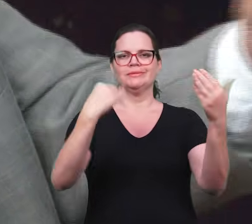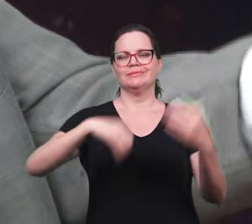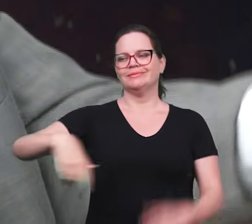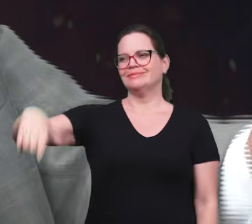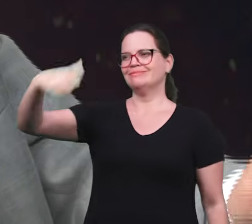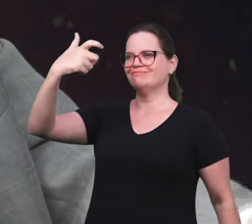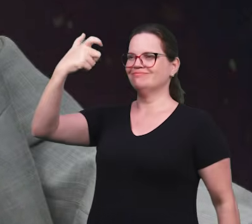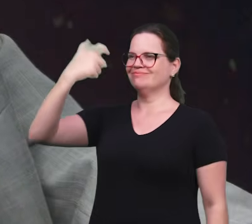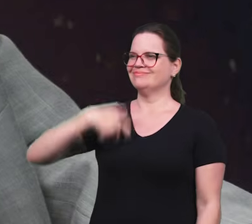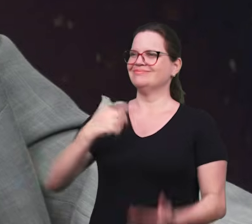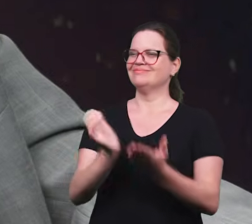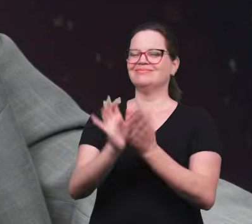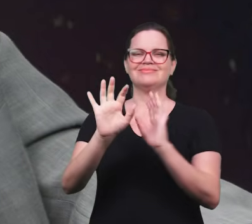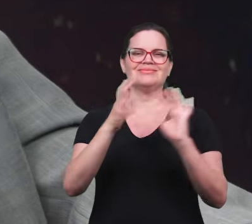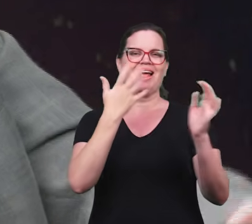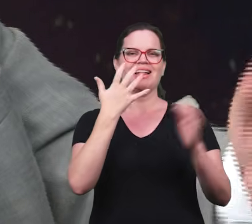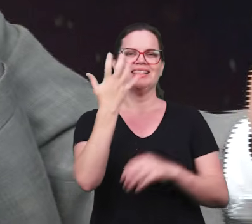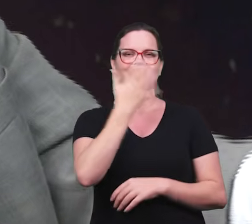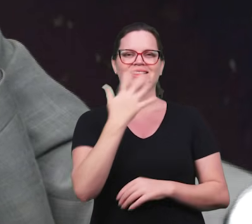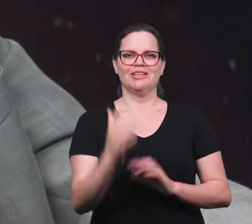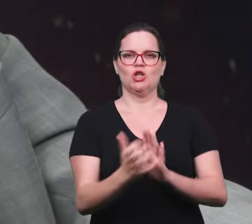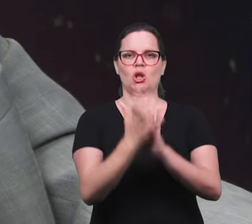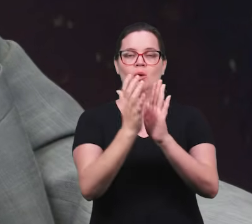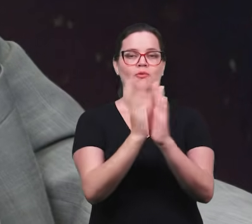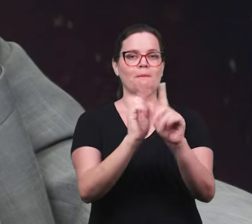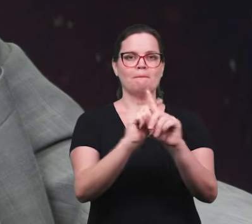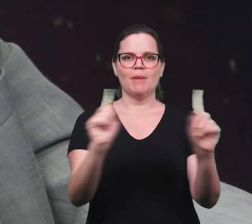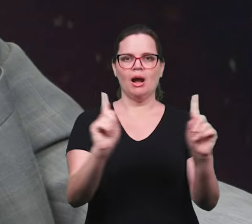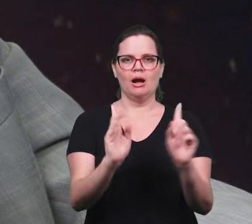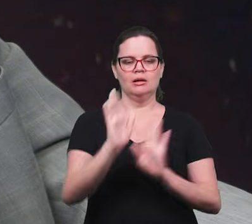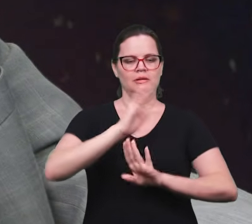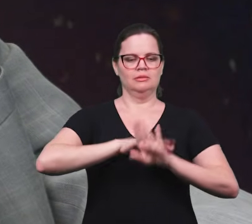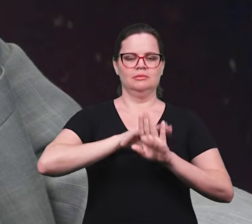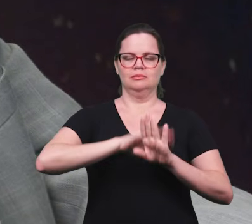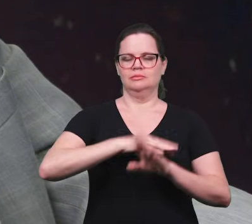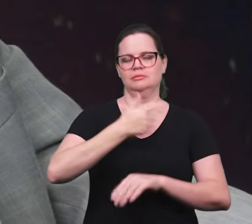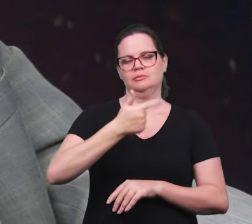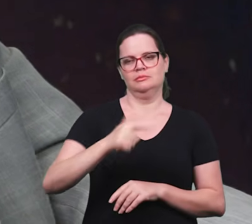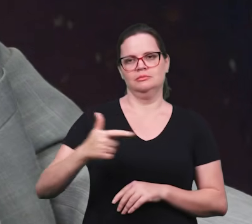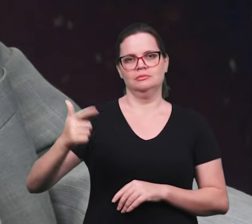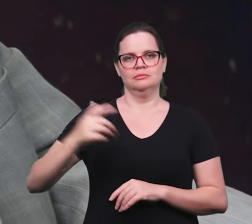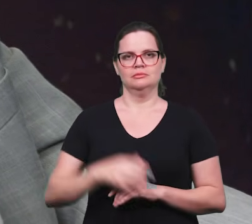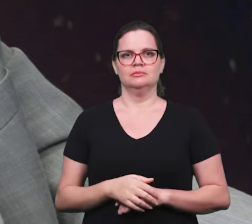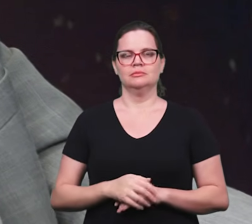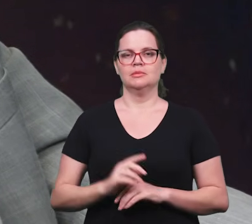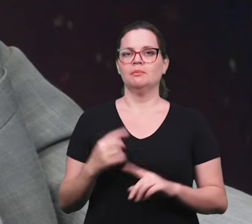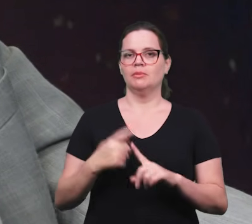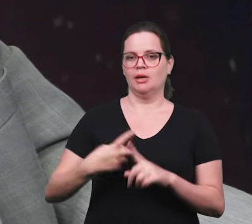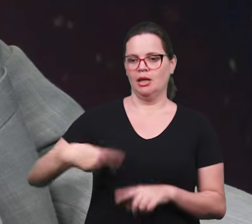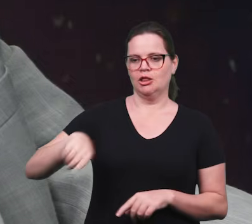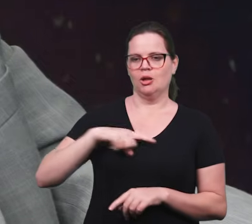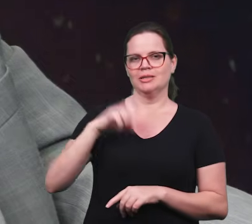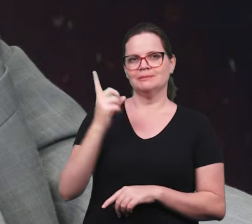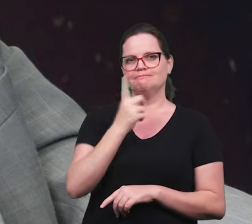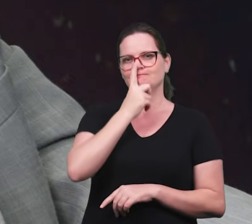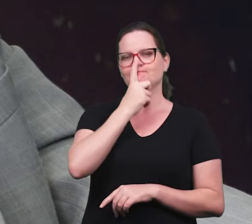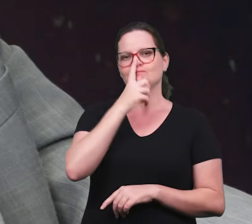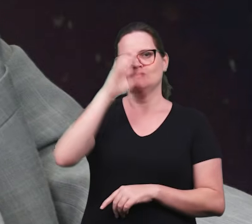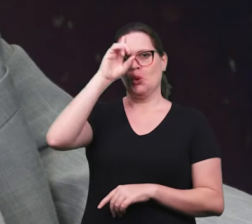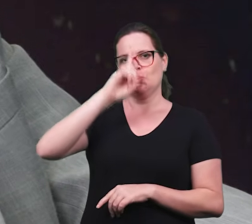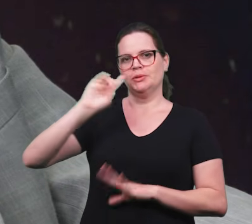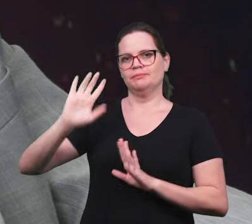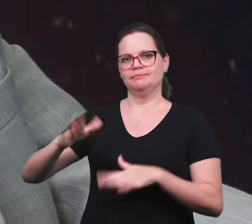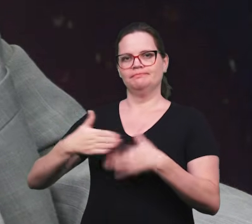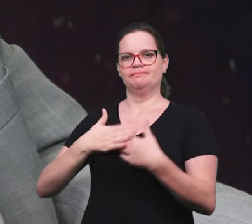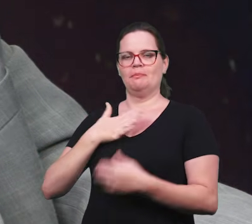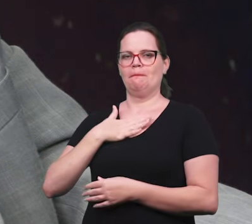fazer ali, trazer aqui, mostrar que está fazendo isso. E, na verdade, a nossa intimidade com o Senhor é interior. O